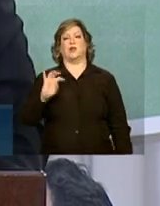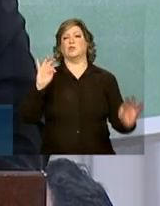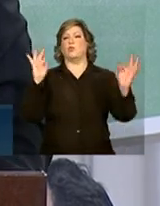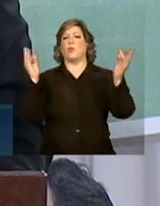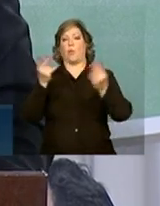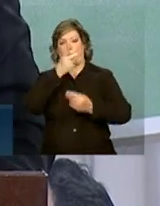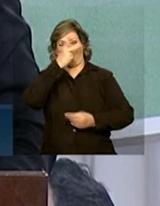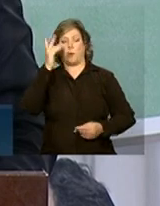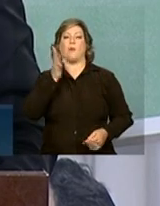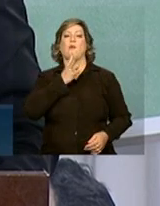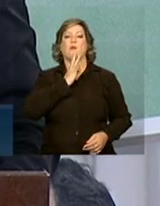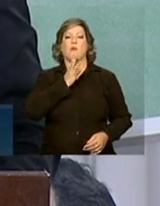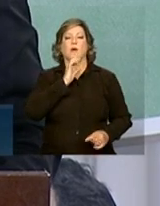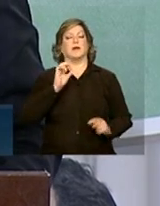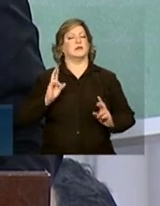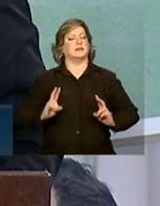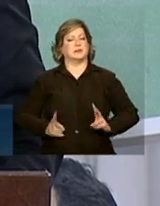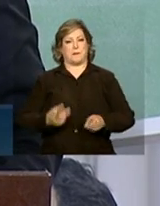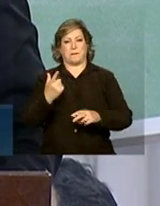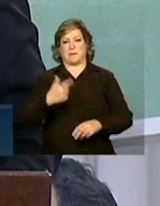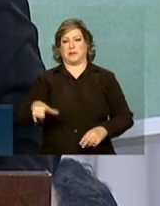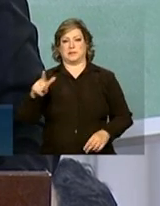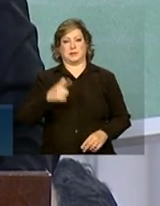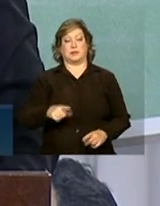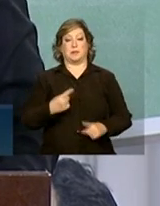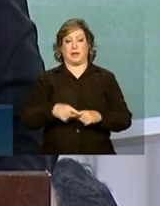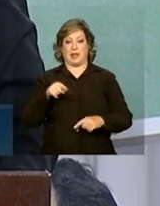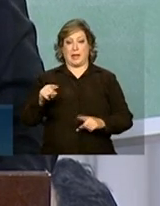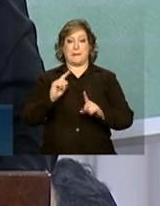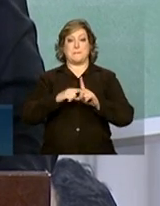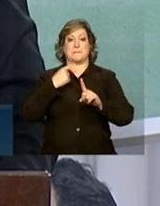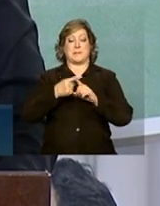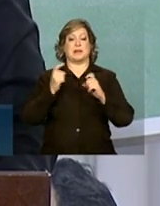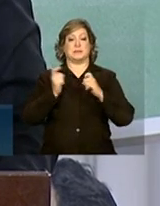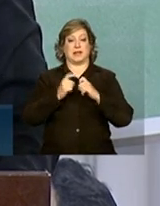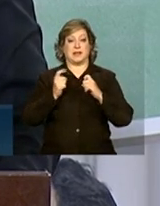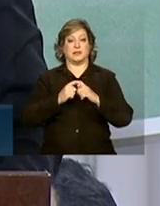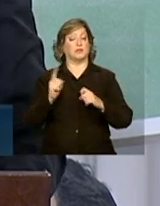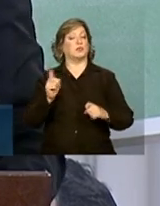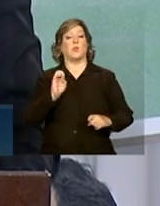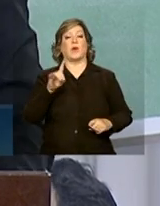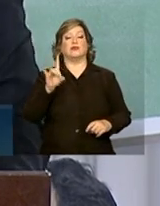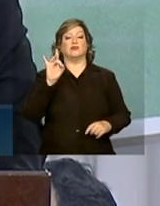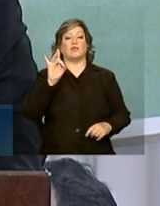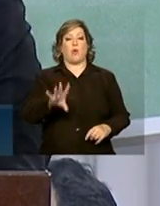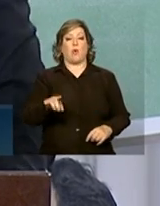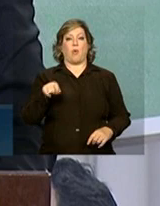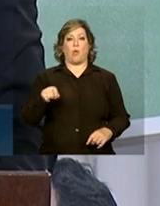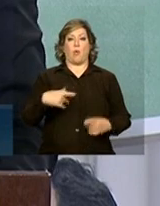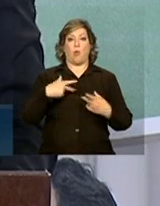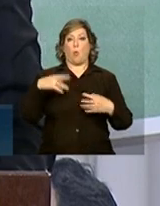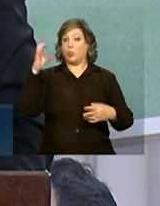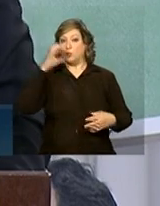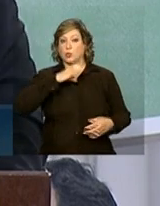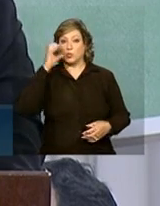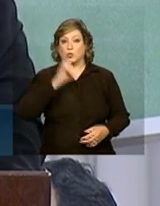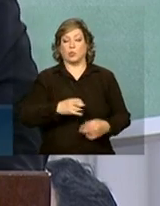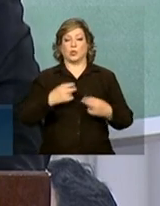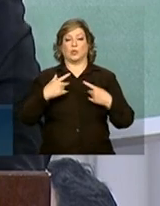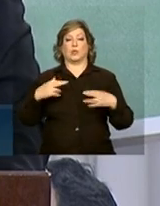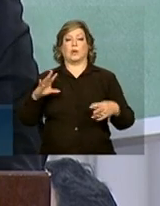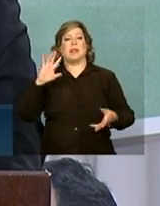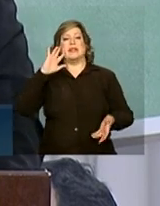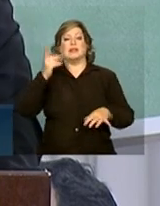população e será cada vez mais. Porque o Mais Médicos não é apenas essa ação emergencial e